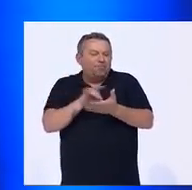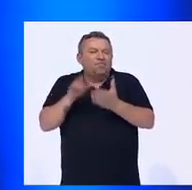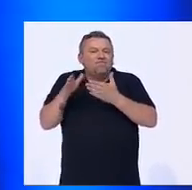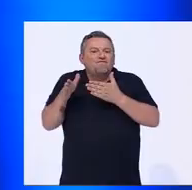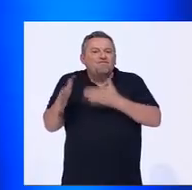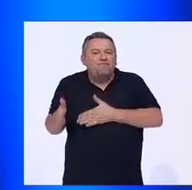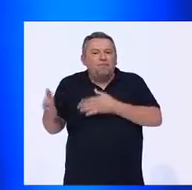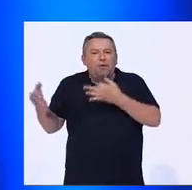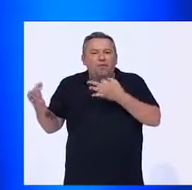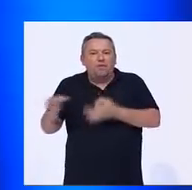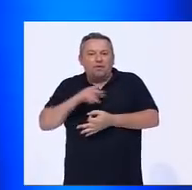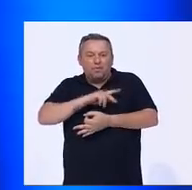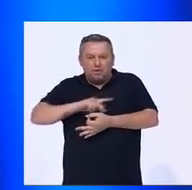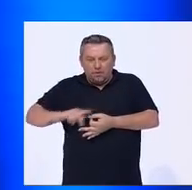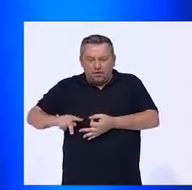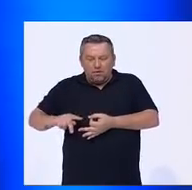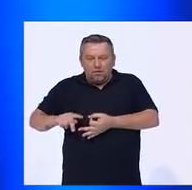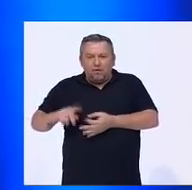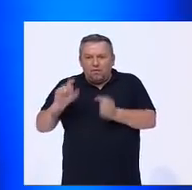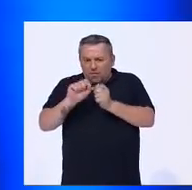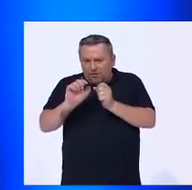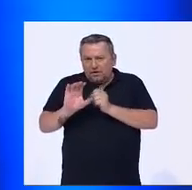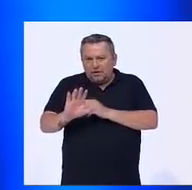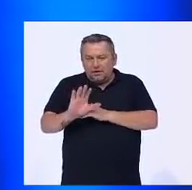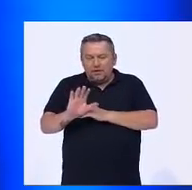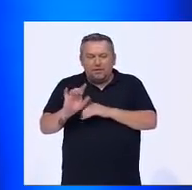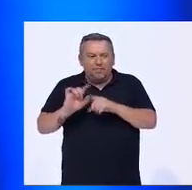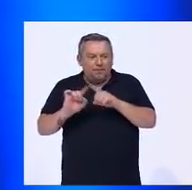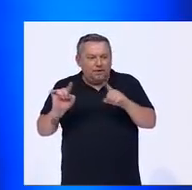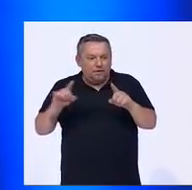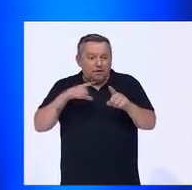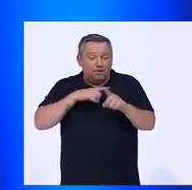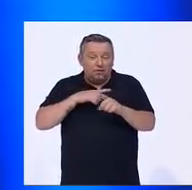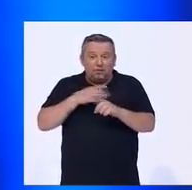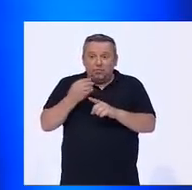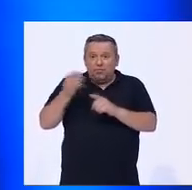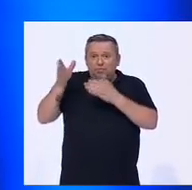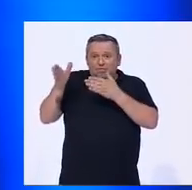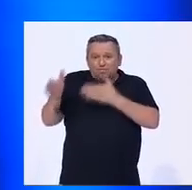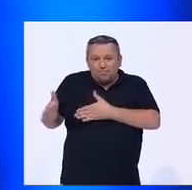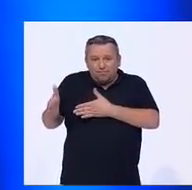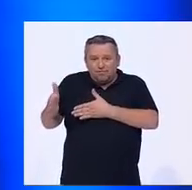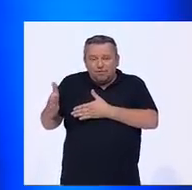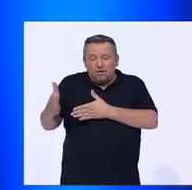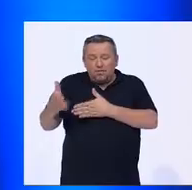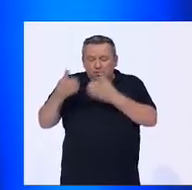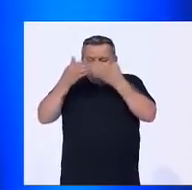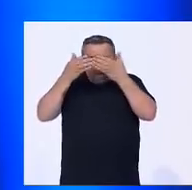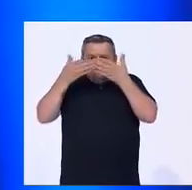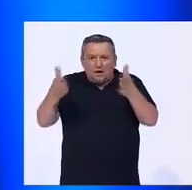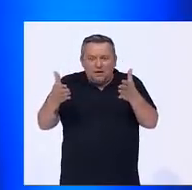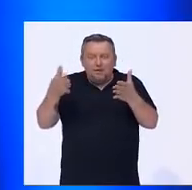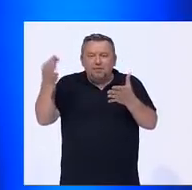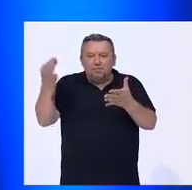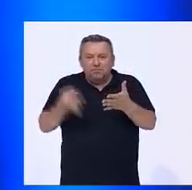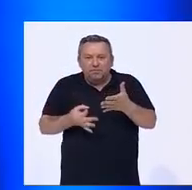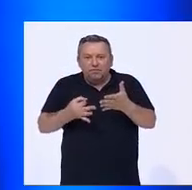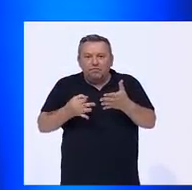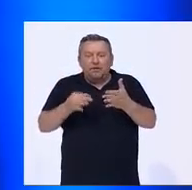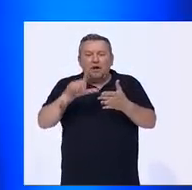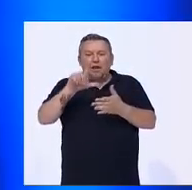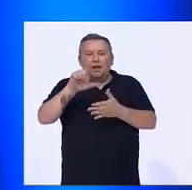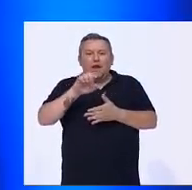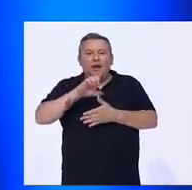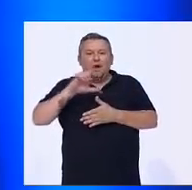não há dúvida, não vou escrever cartas para fazer queixas, né? Eu vou ser muito leal, muito franca, a lealdade em